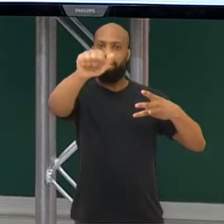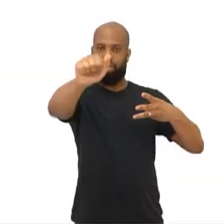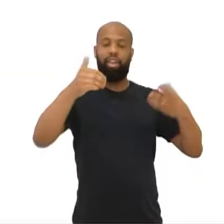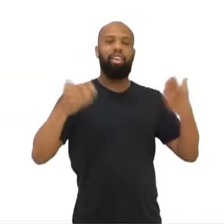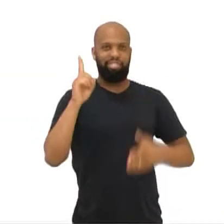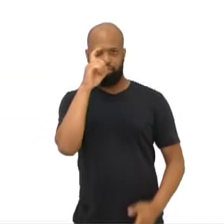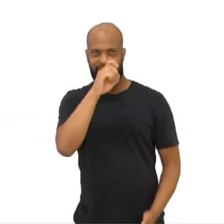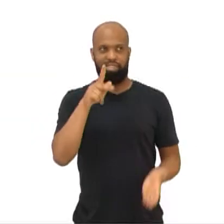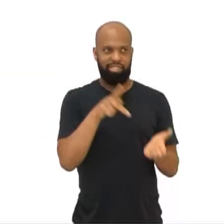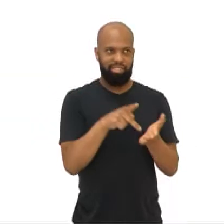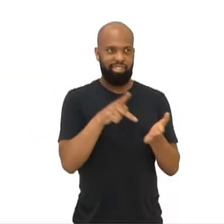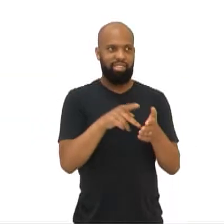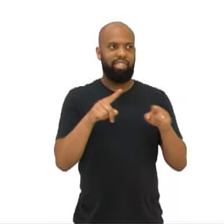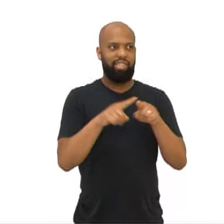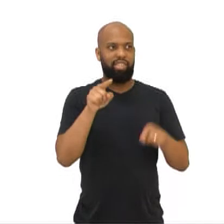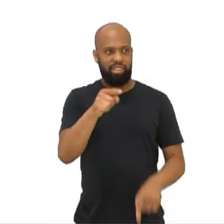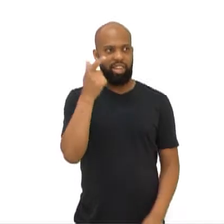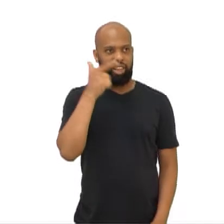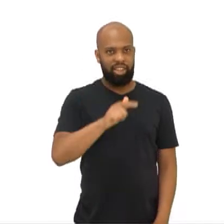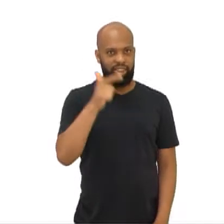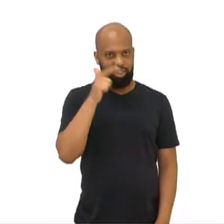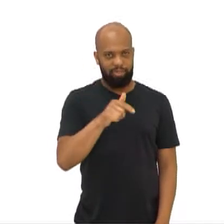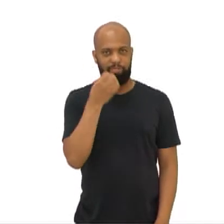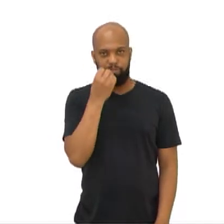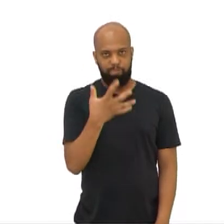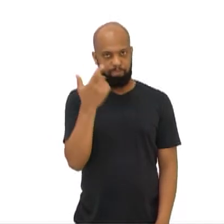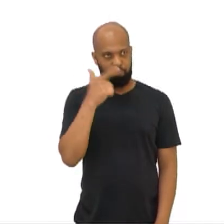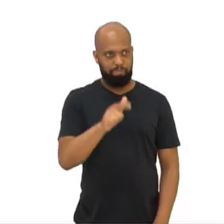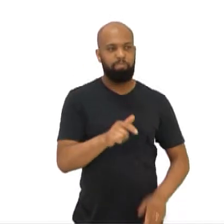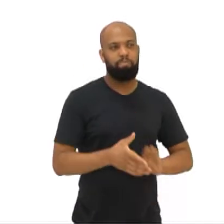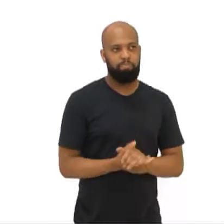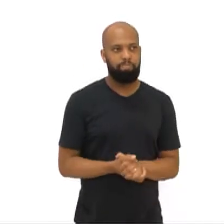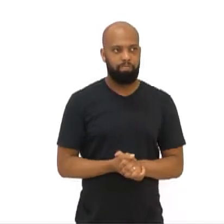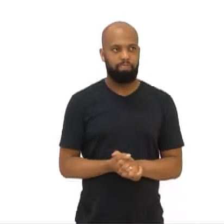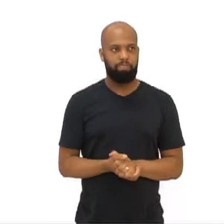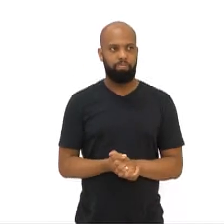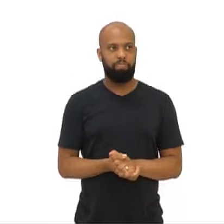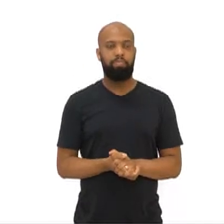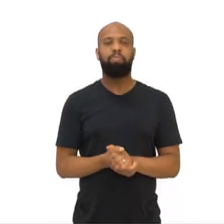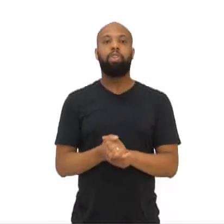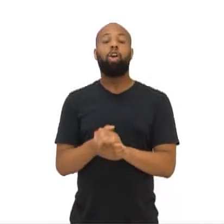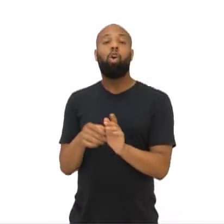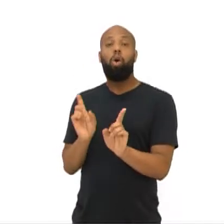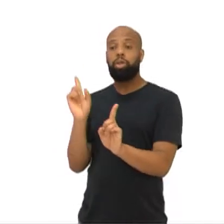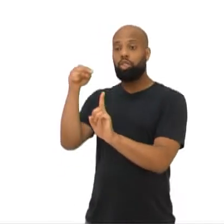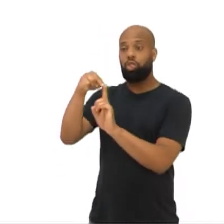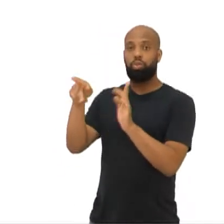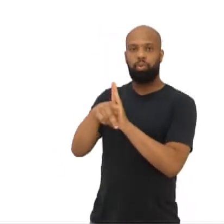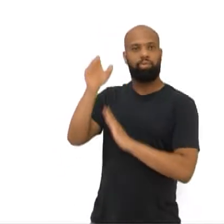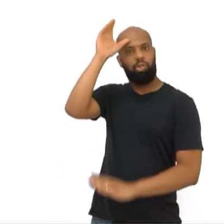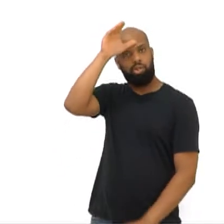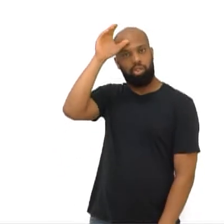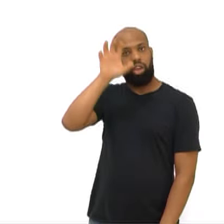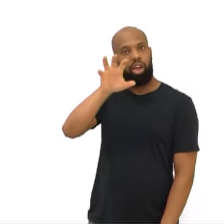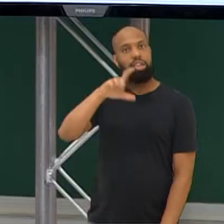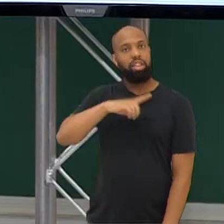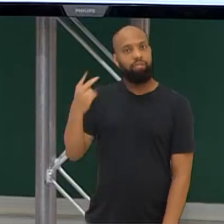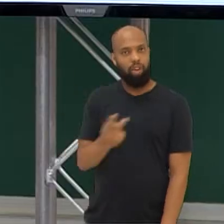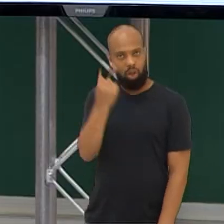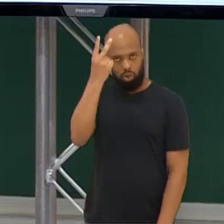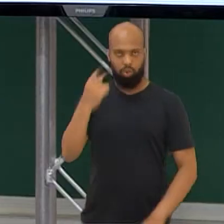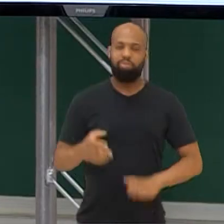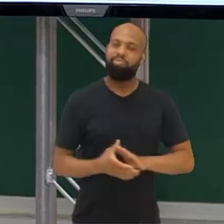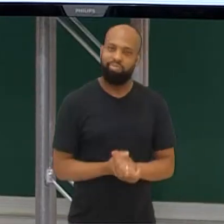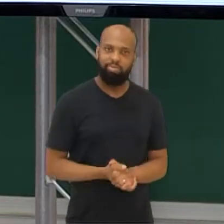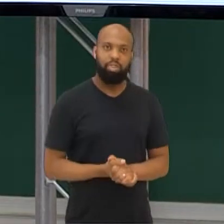pouquinho mais difícil mesmo, mas Essa era difícil. vocês estão ficando craques em filosofia. Pela intencionalidade da consciência. É assim que a gente denota valor ao mundo, né?